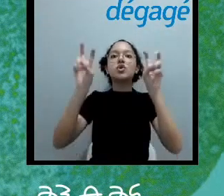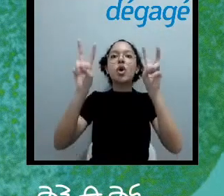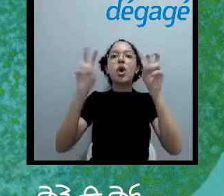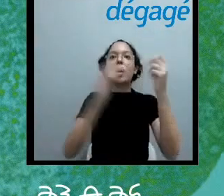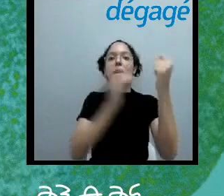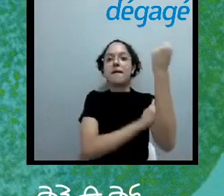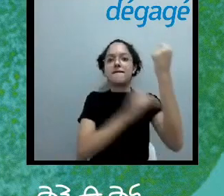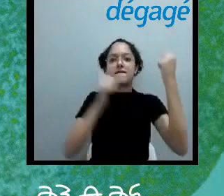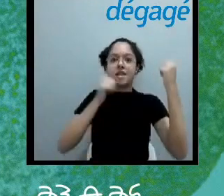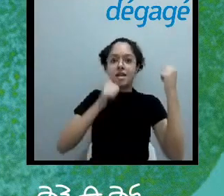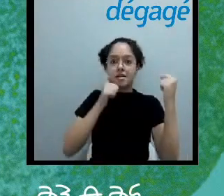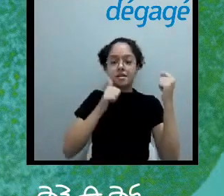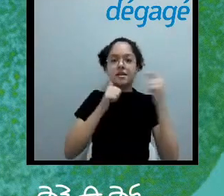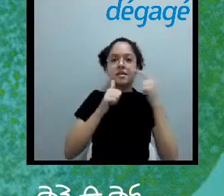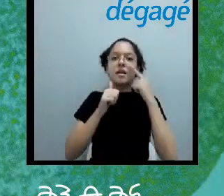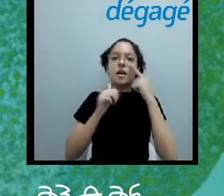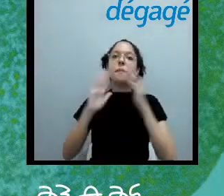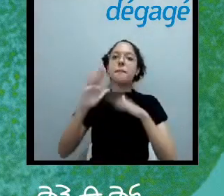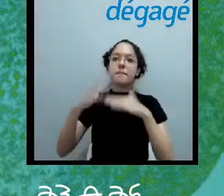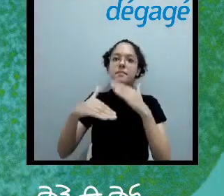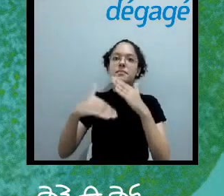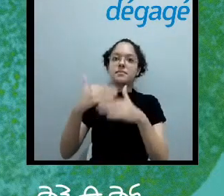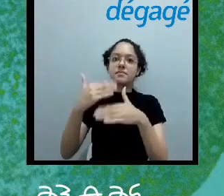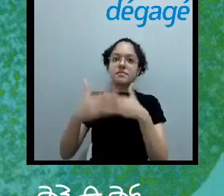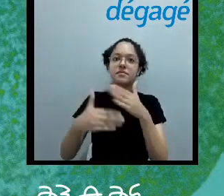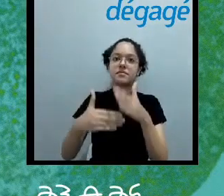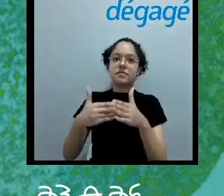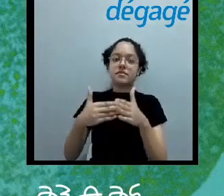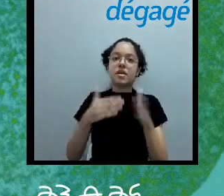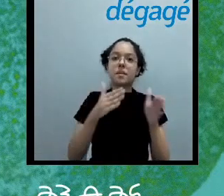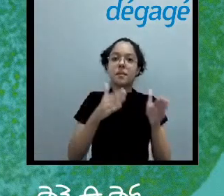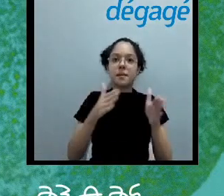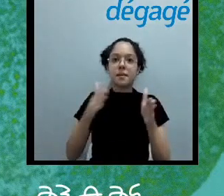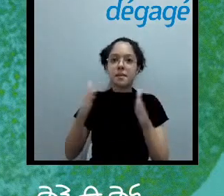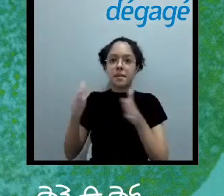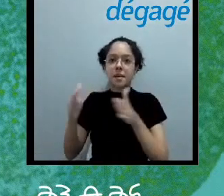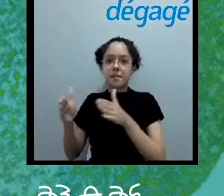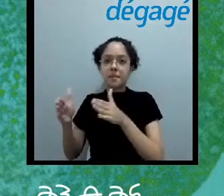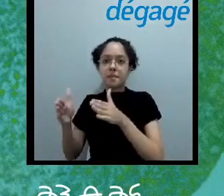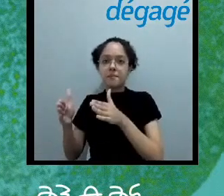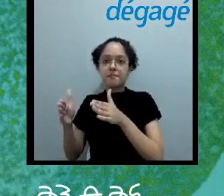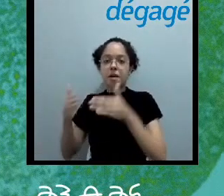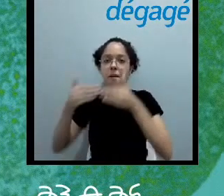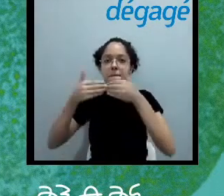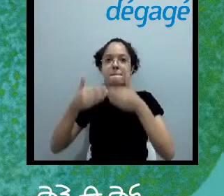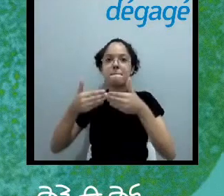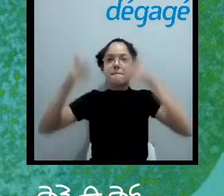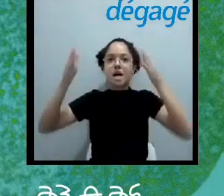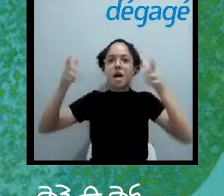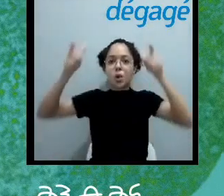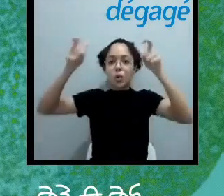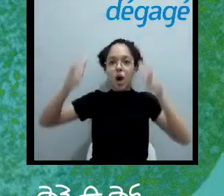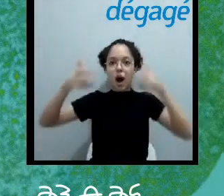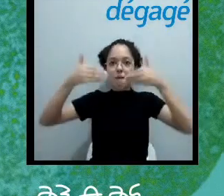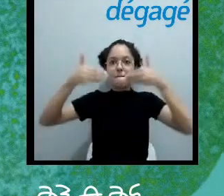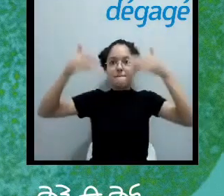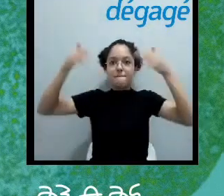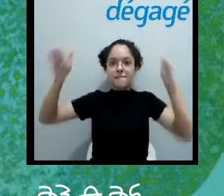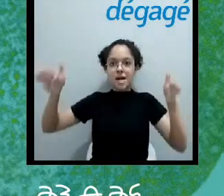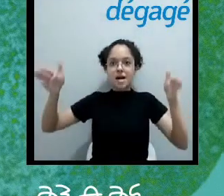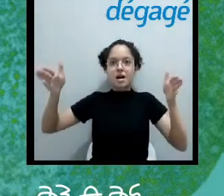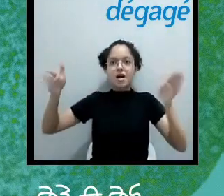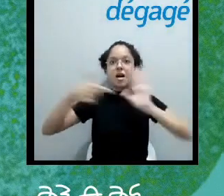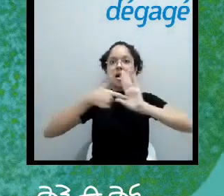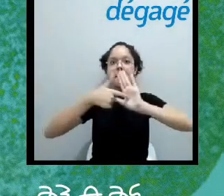por todo um processo durante todos esses anos até chegar a performar em um espaço aberto no campus da universidade. Com os filhos